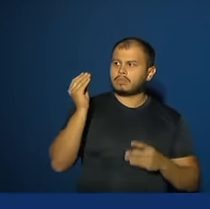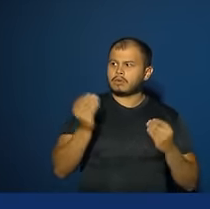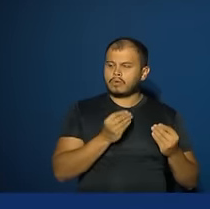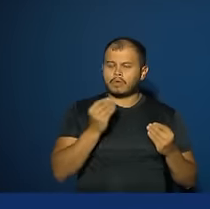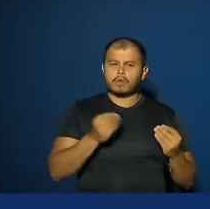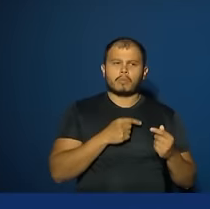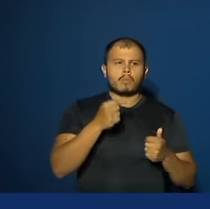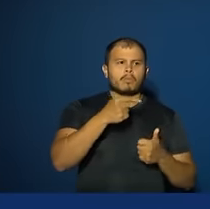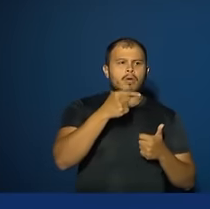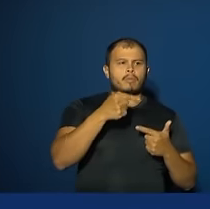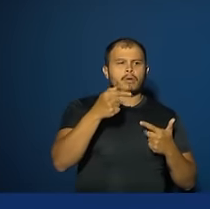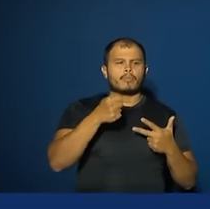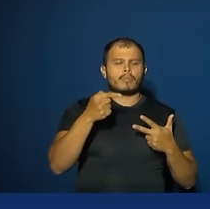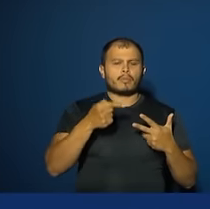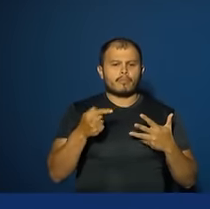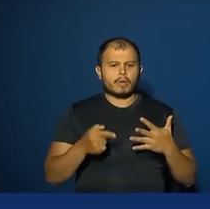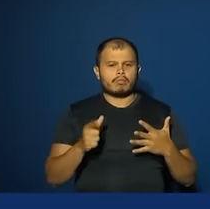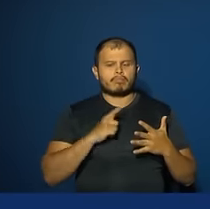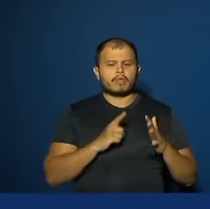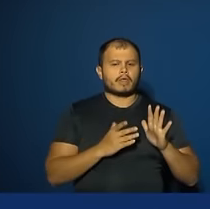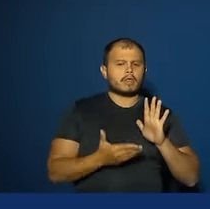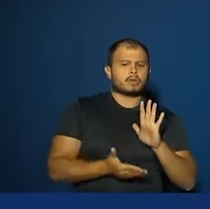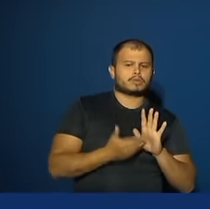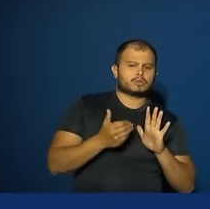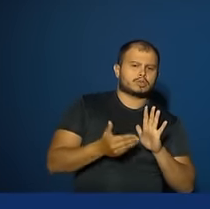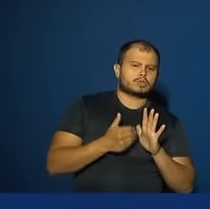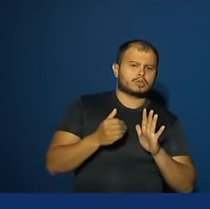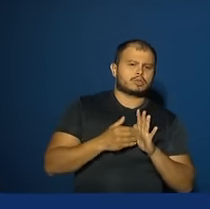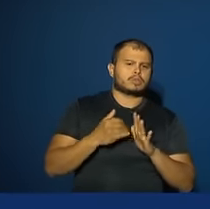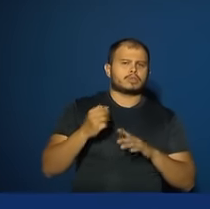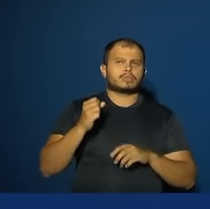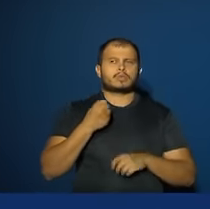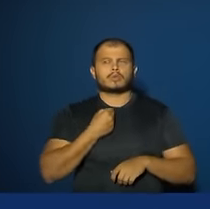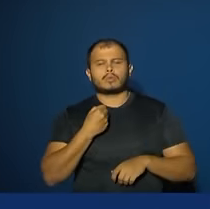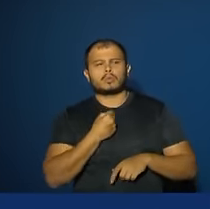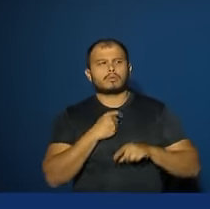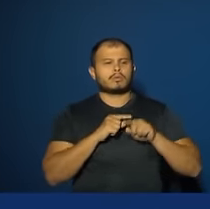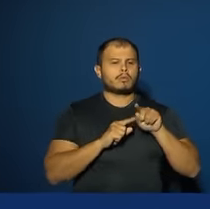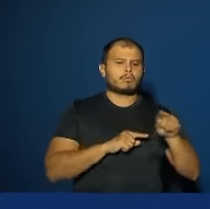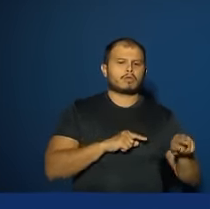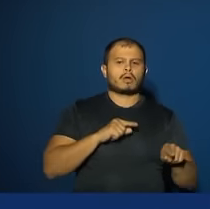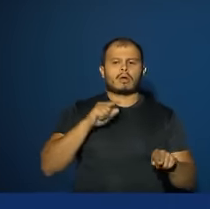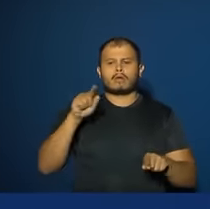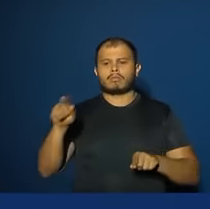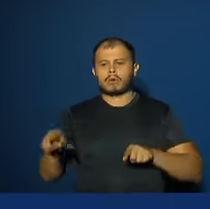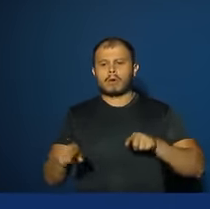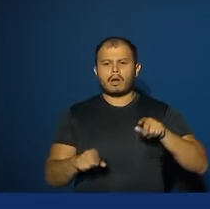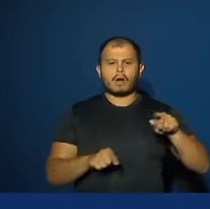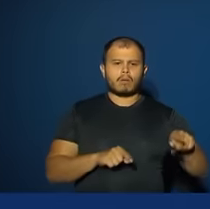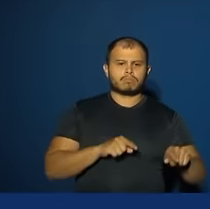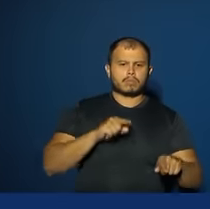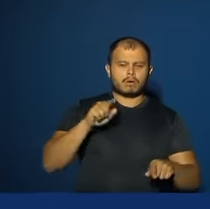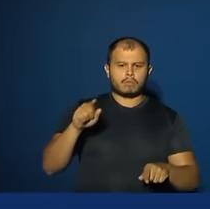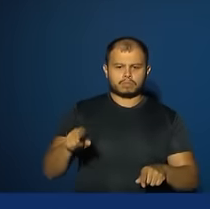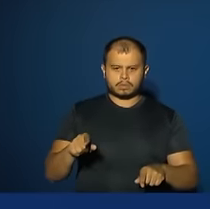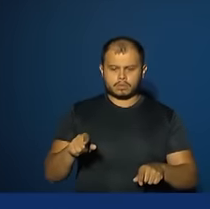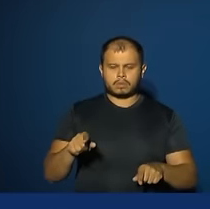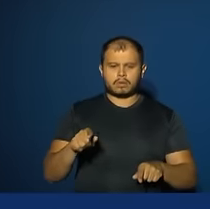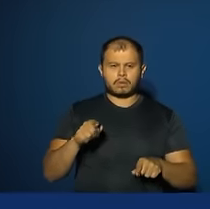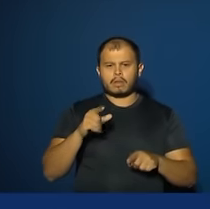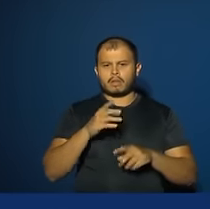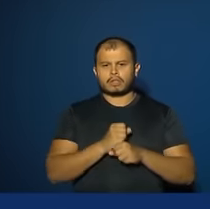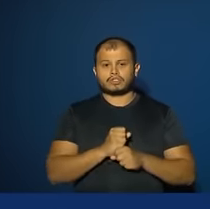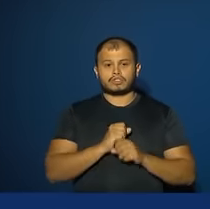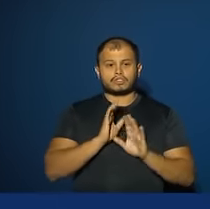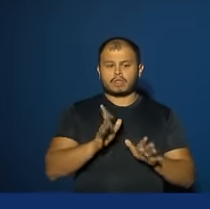X com a exclusão dos itens Y ao longo dos meses A, B e C, então